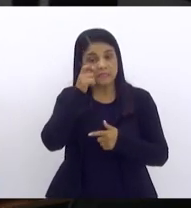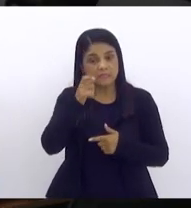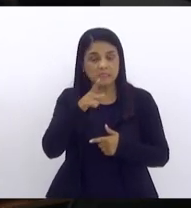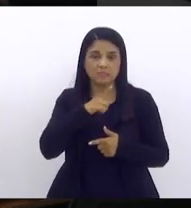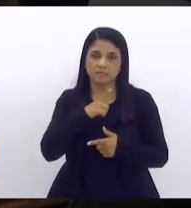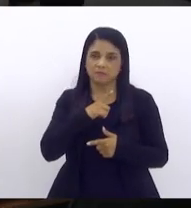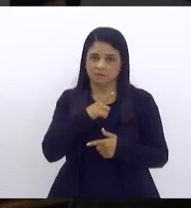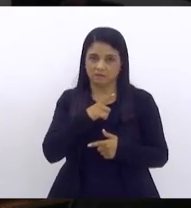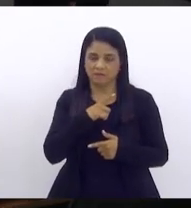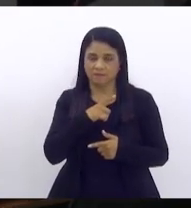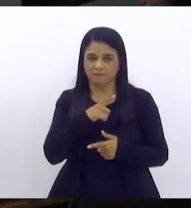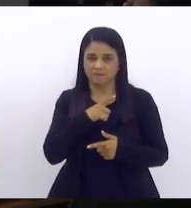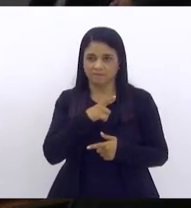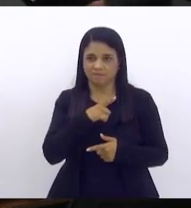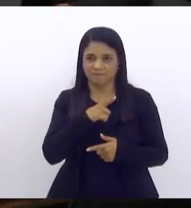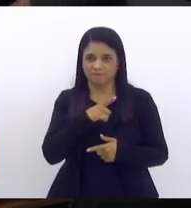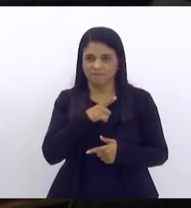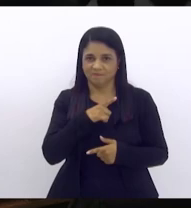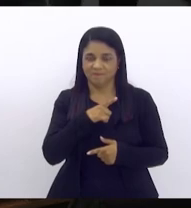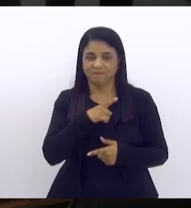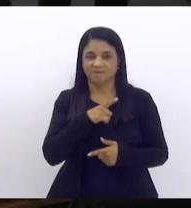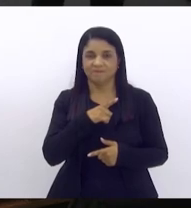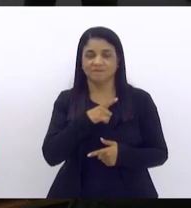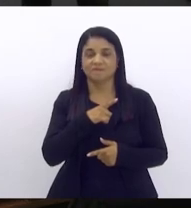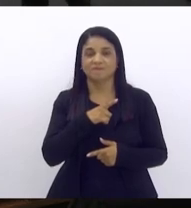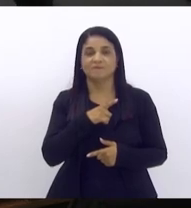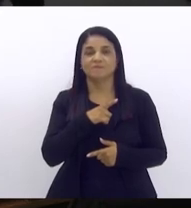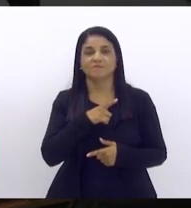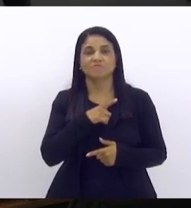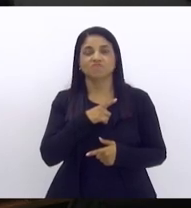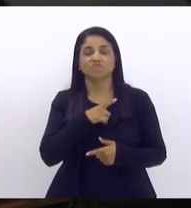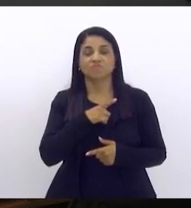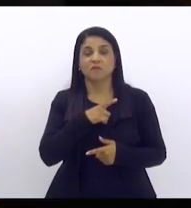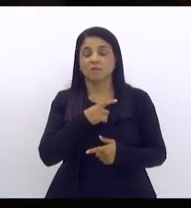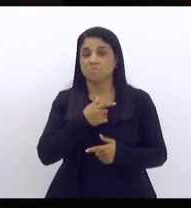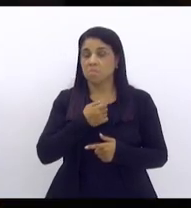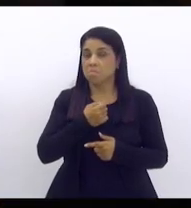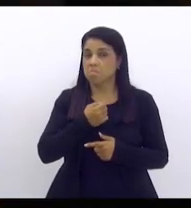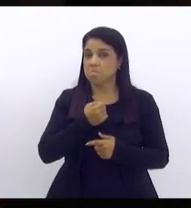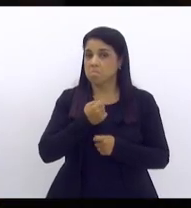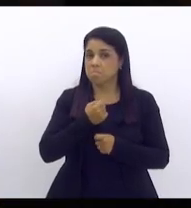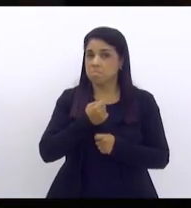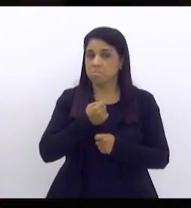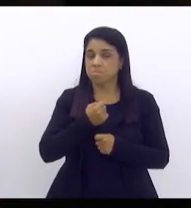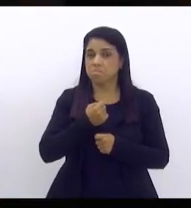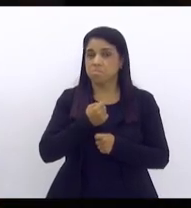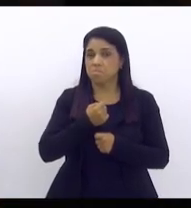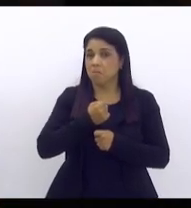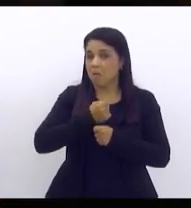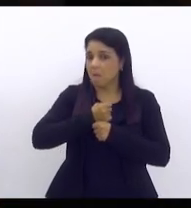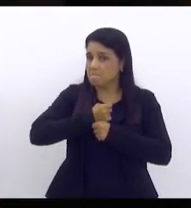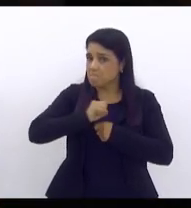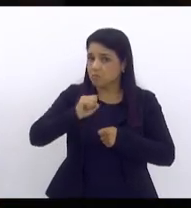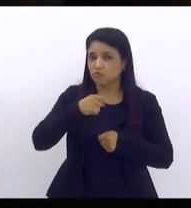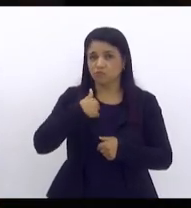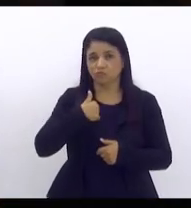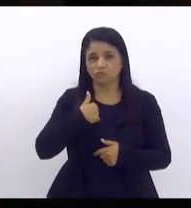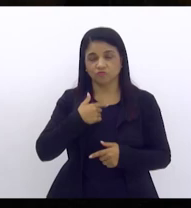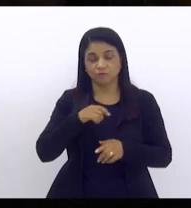visto que a primeira indignação que eu tive neste parlamento foi no ano